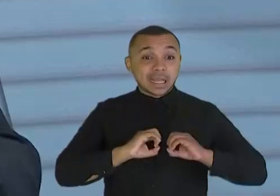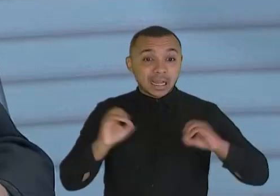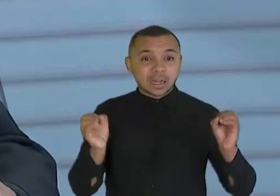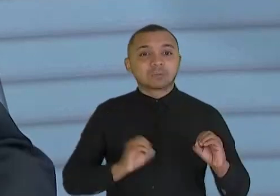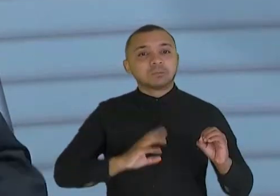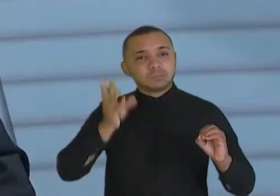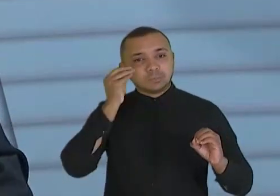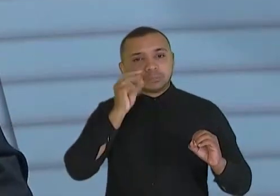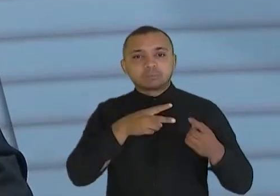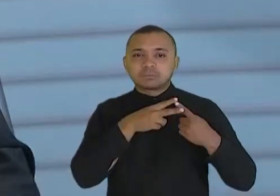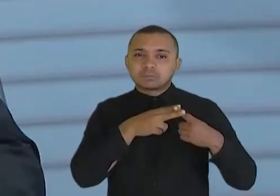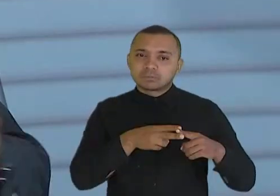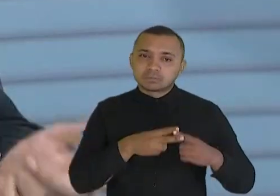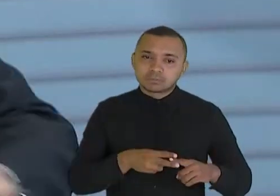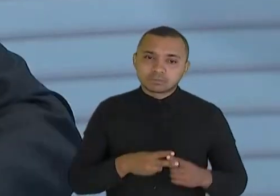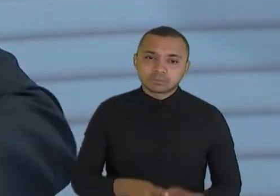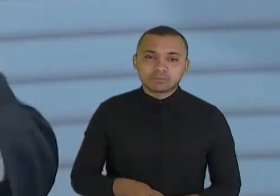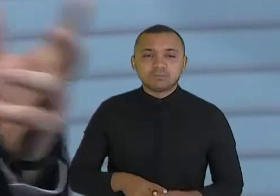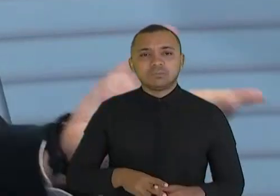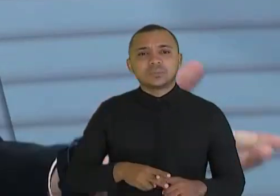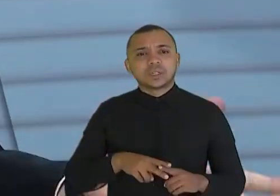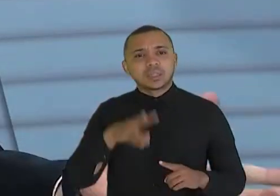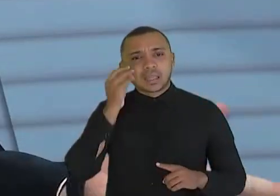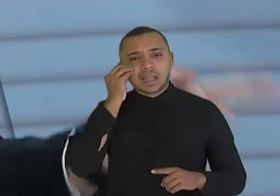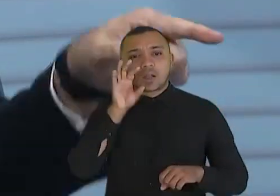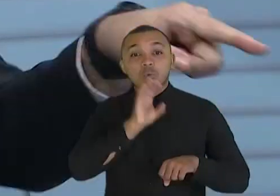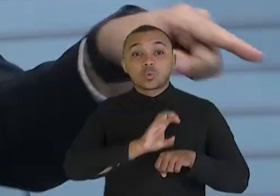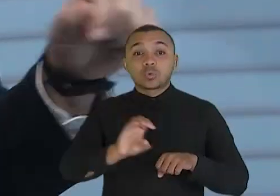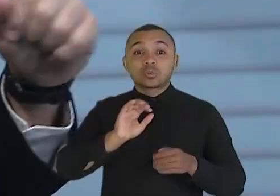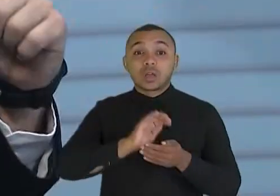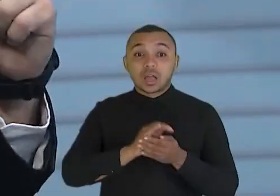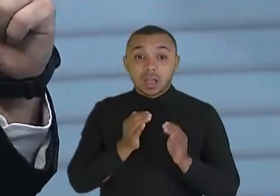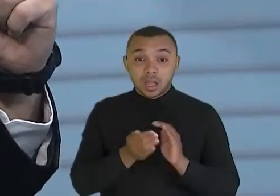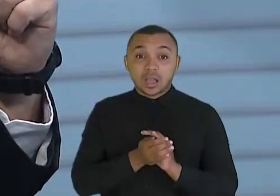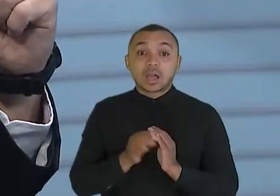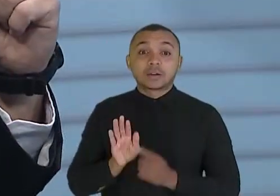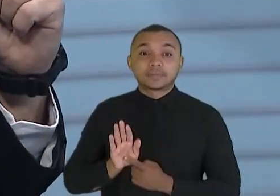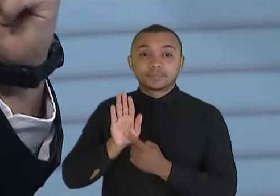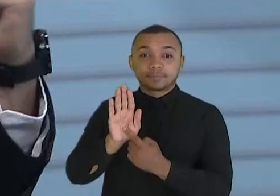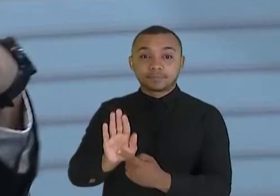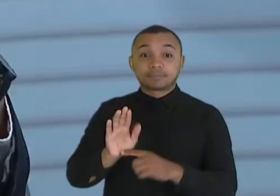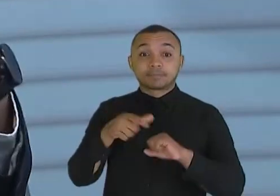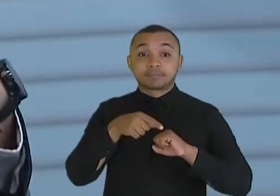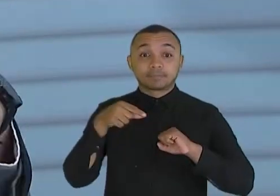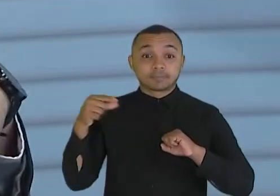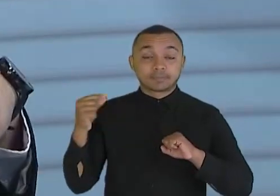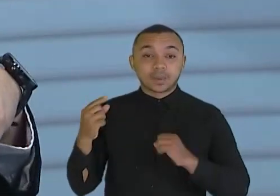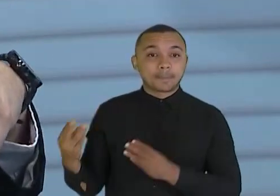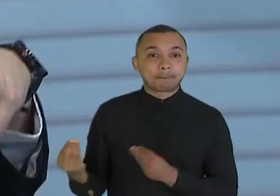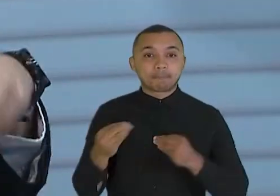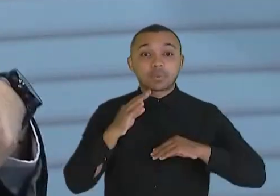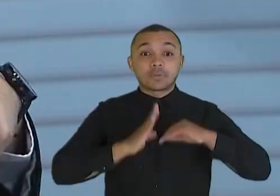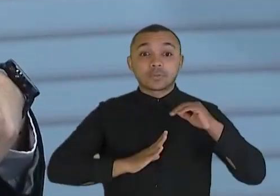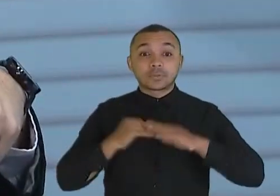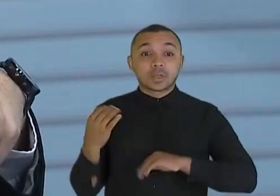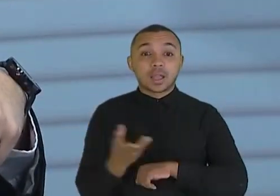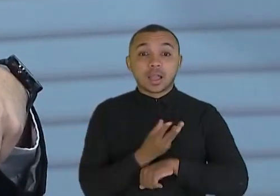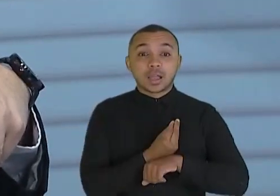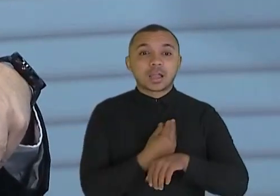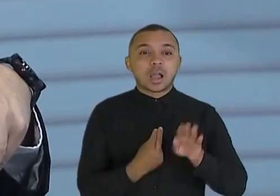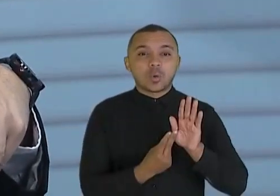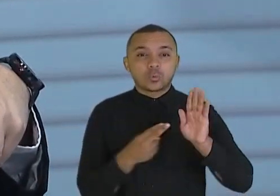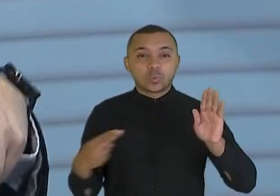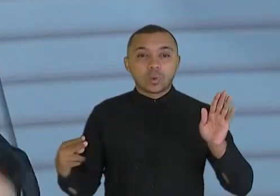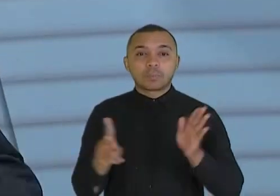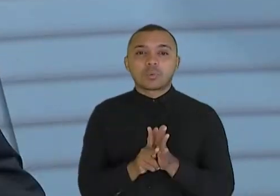e que não serve para curso de manutenção, a gente faz curso de arte, que também vai ter uma exposição na Unifor com vários artistas sustentáveis.